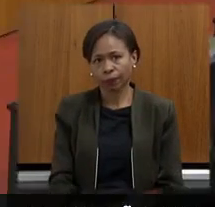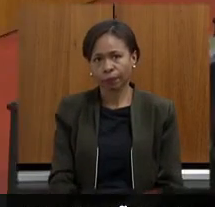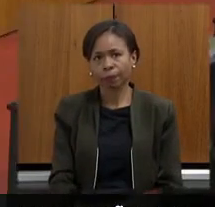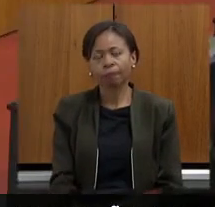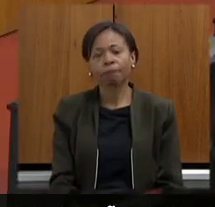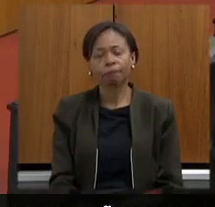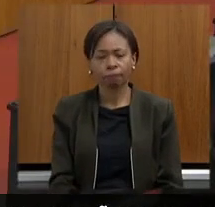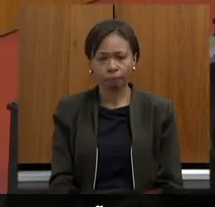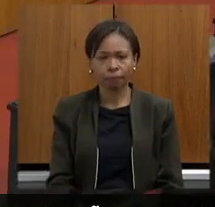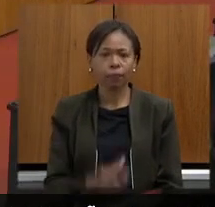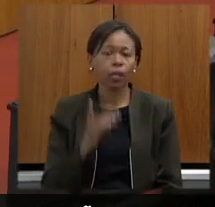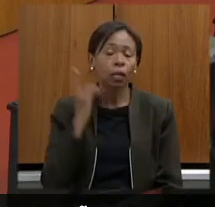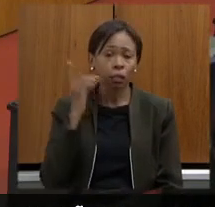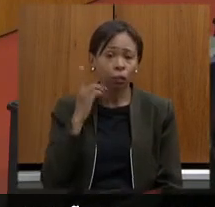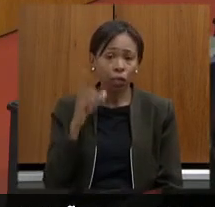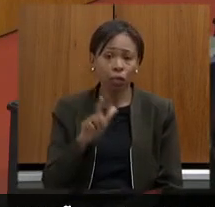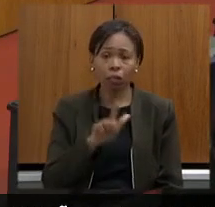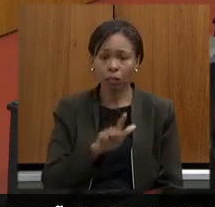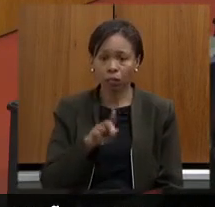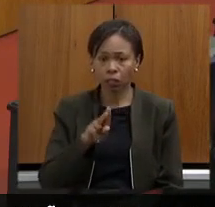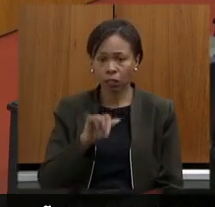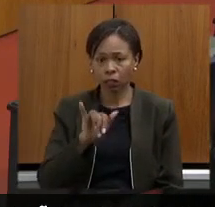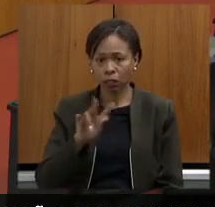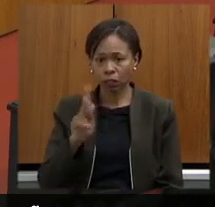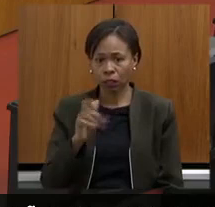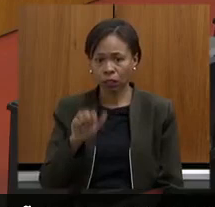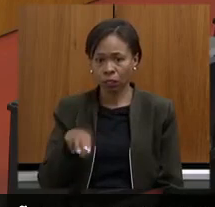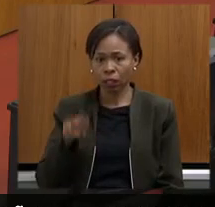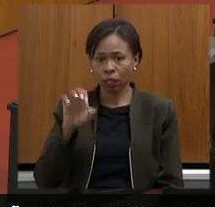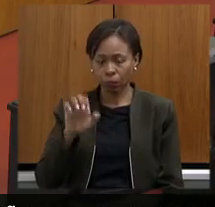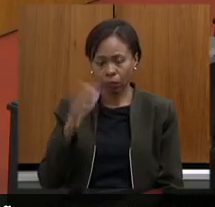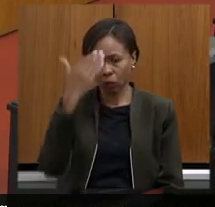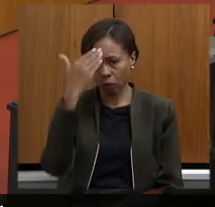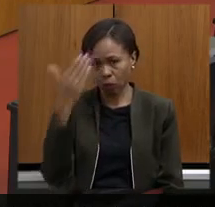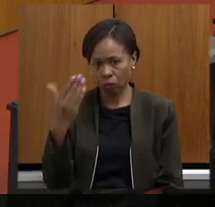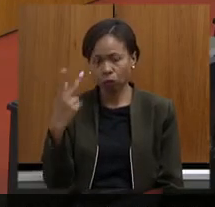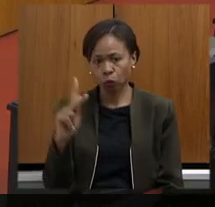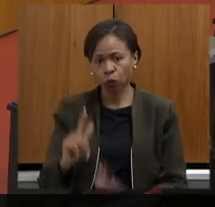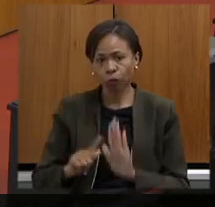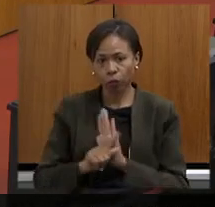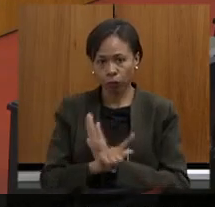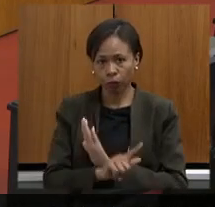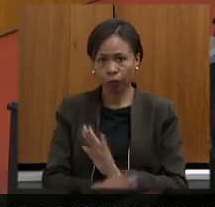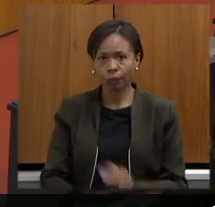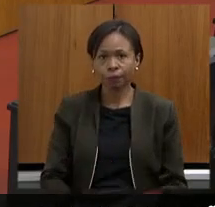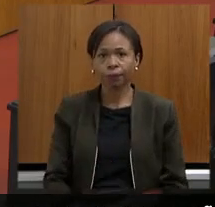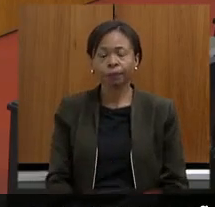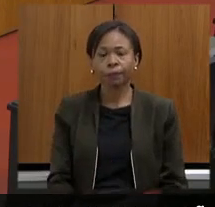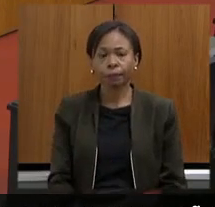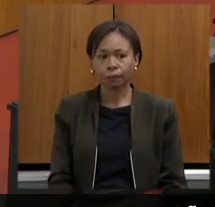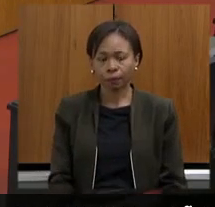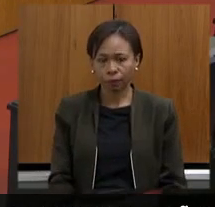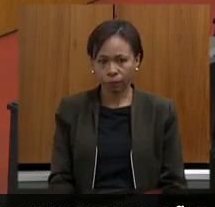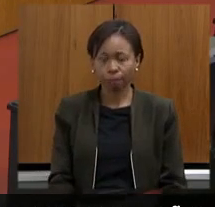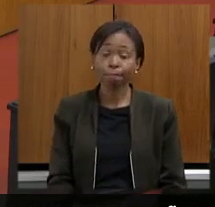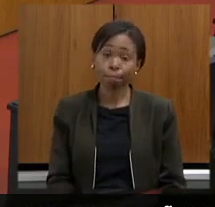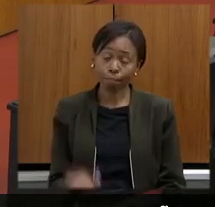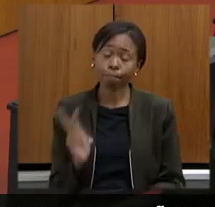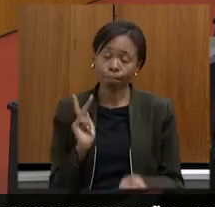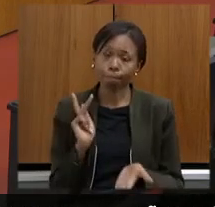o deputado Guilherme da Cunha Muito obrigado pela sua pergunta bom é